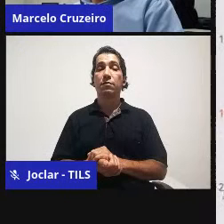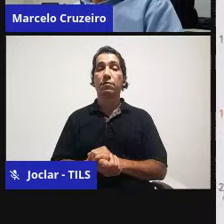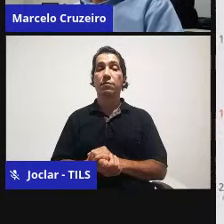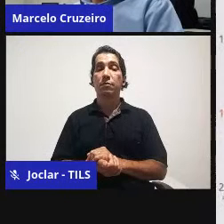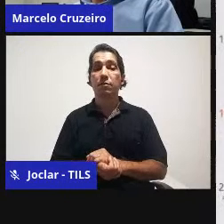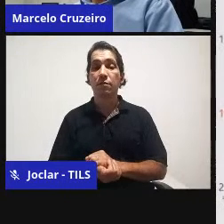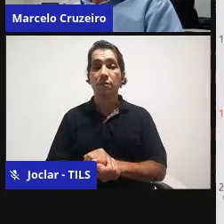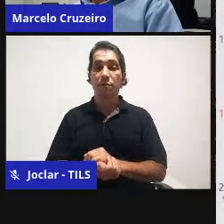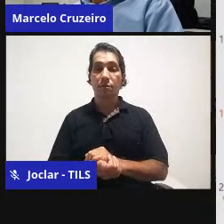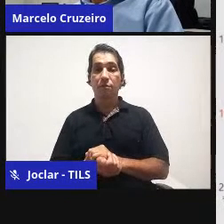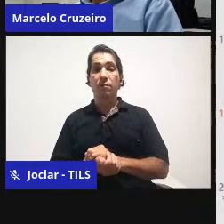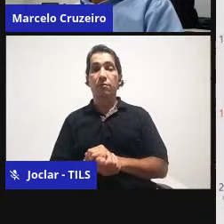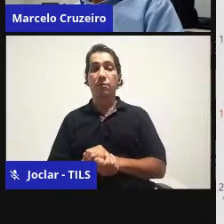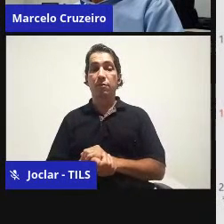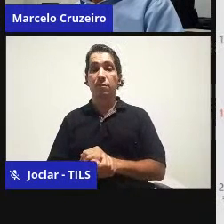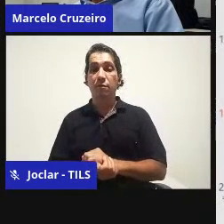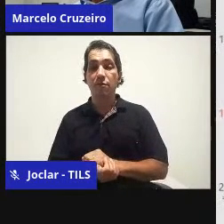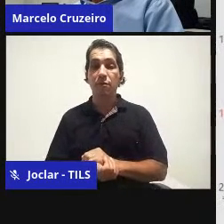Só um